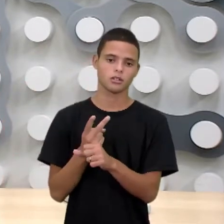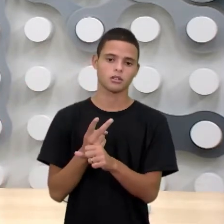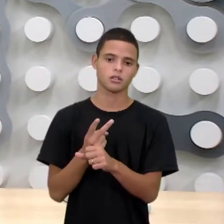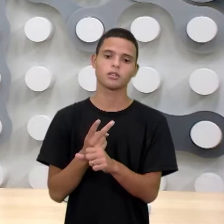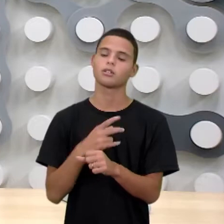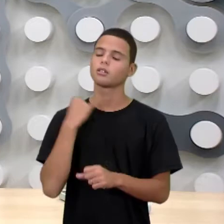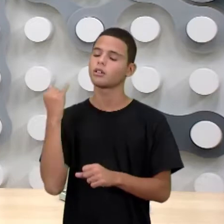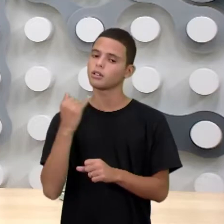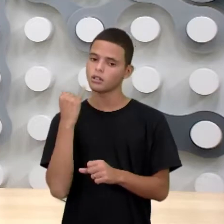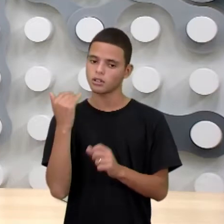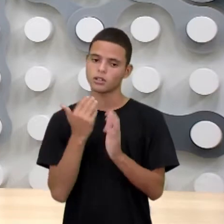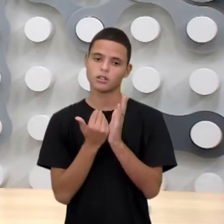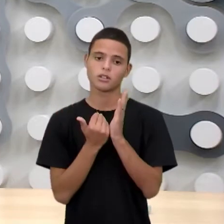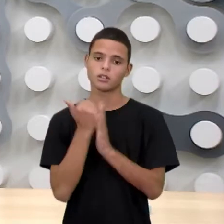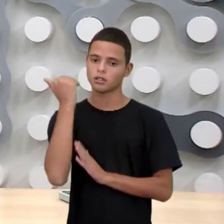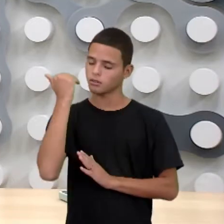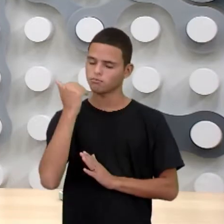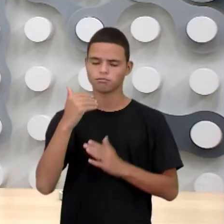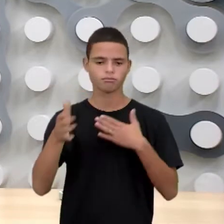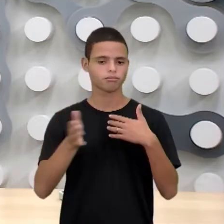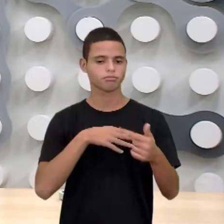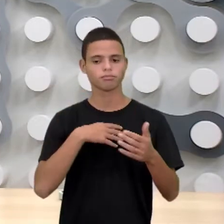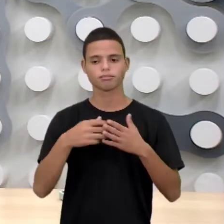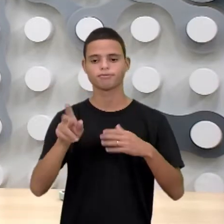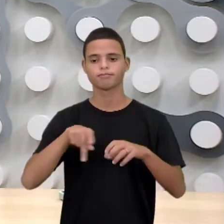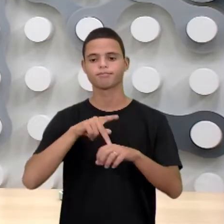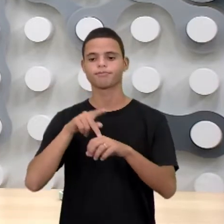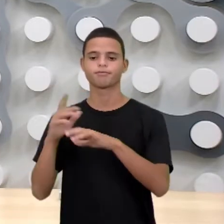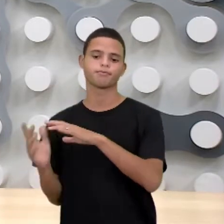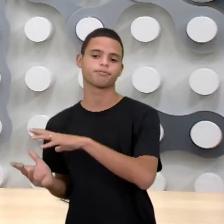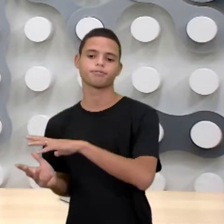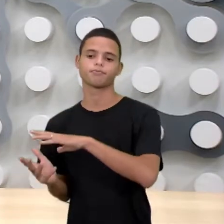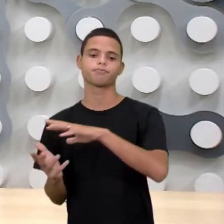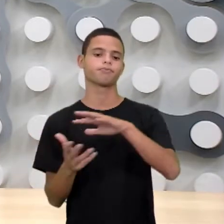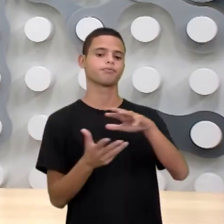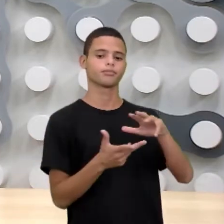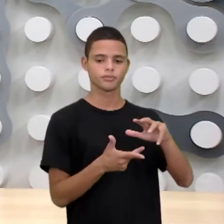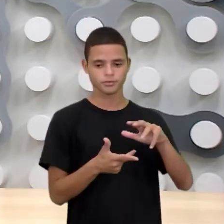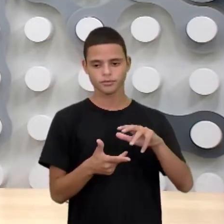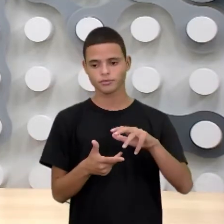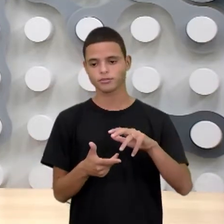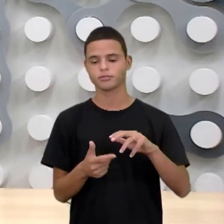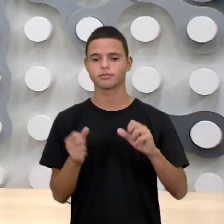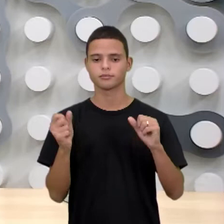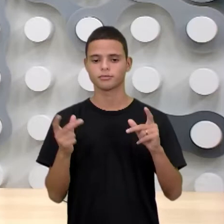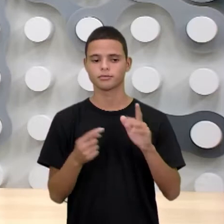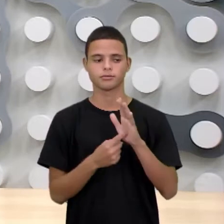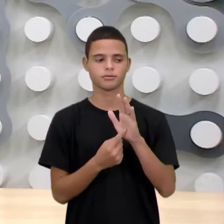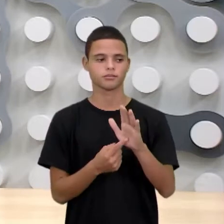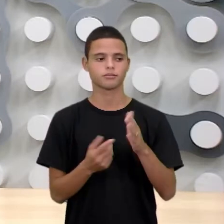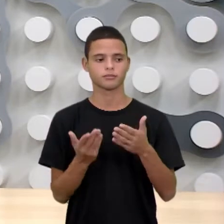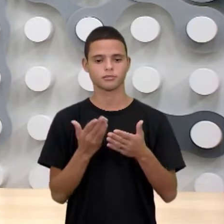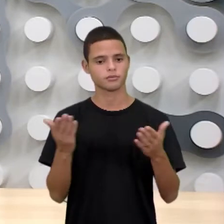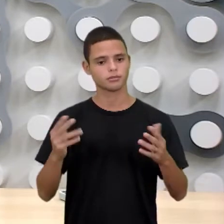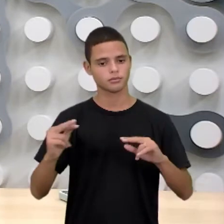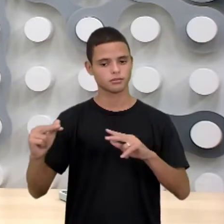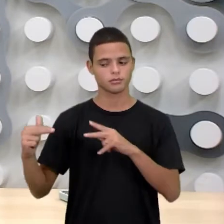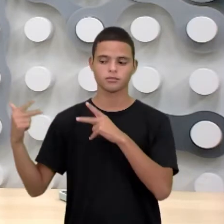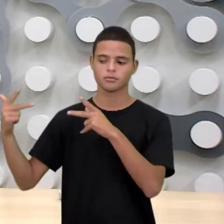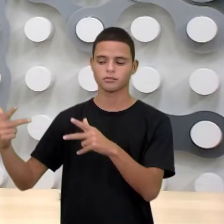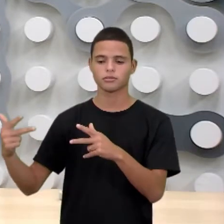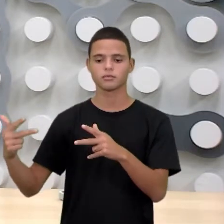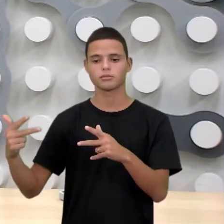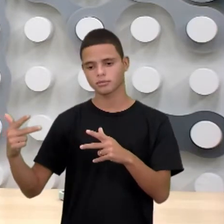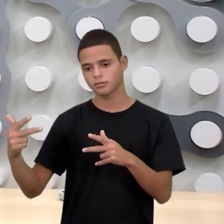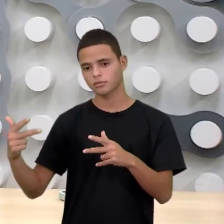suma importância para qualquer país do planeta, tá certo? Vou mostrar aí para vocês o link, né, que